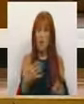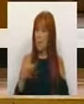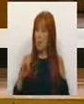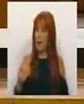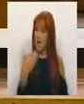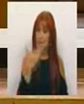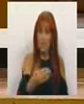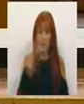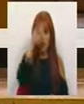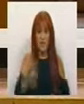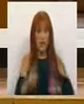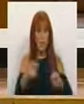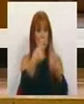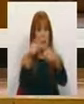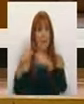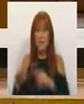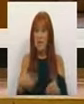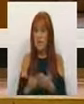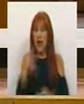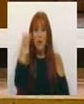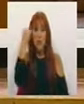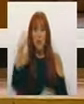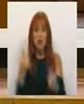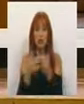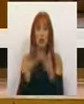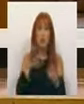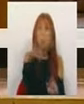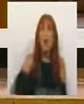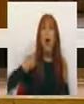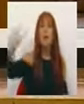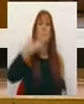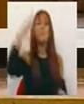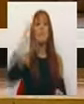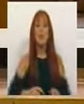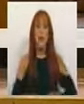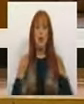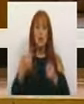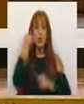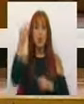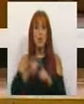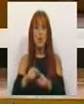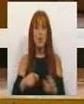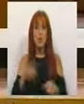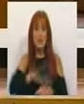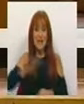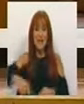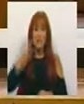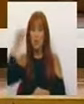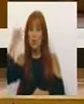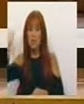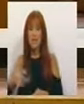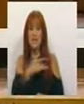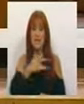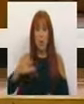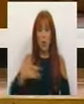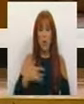ps que o governo aposta na diversificação da oferta turística todo o território nacional que aposta no turismo científico e no turismo de